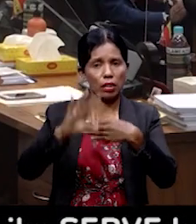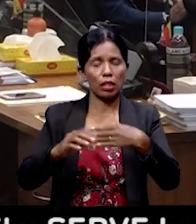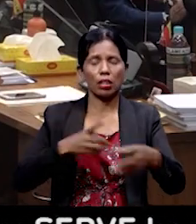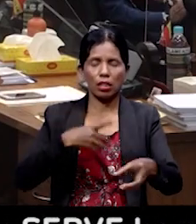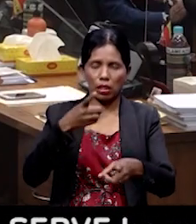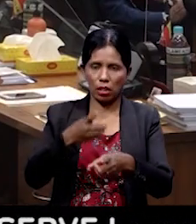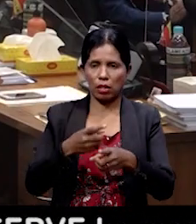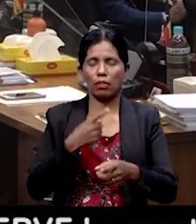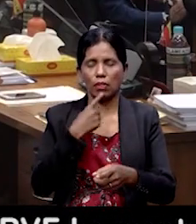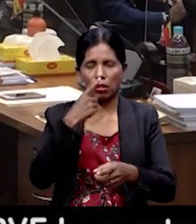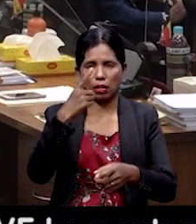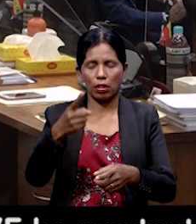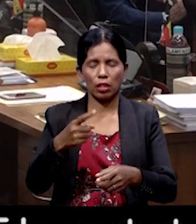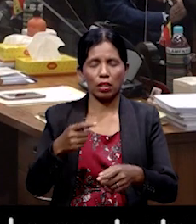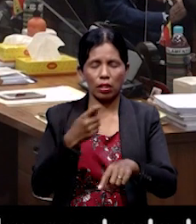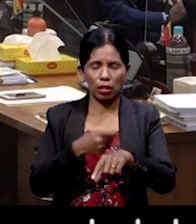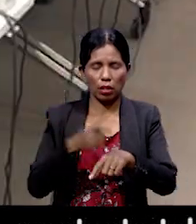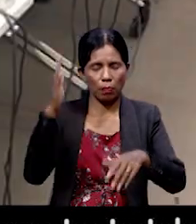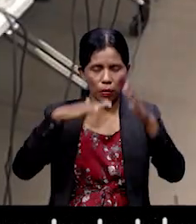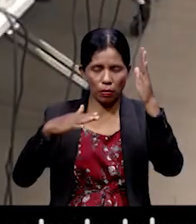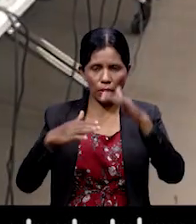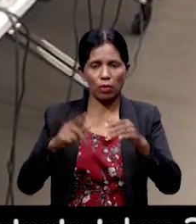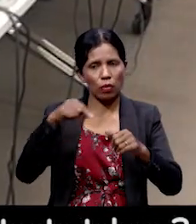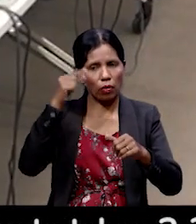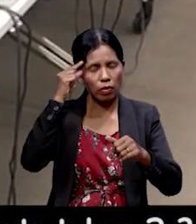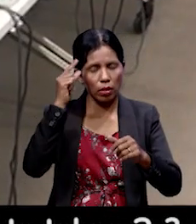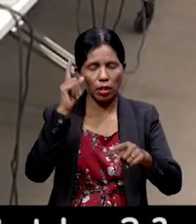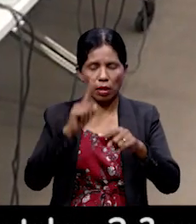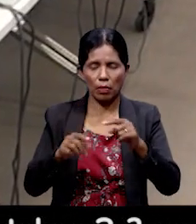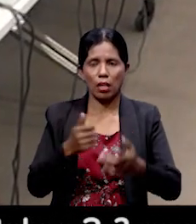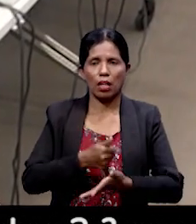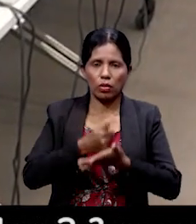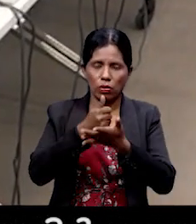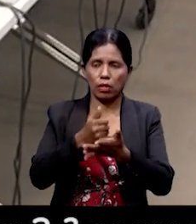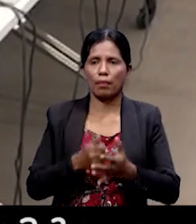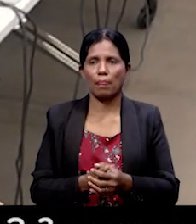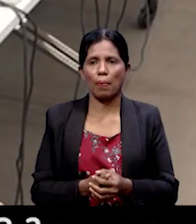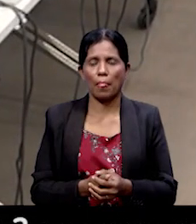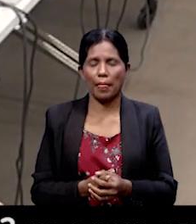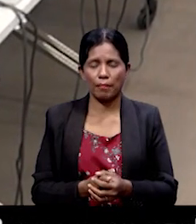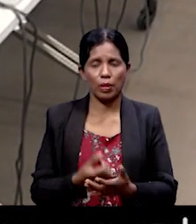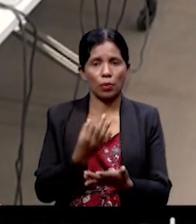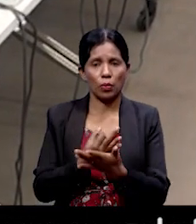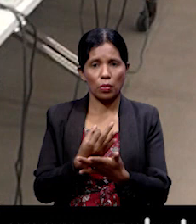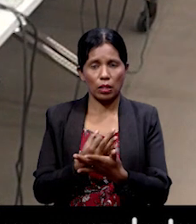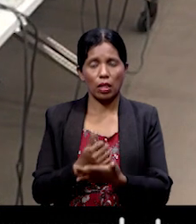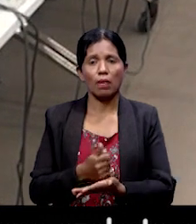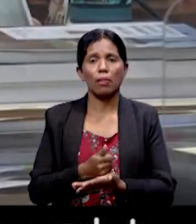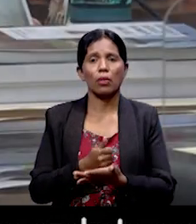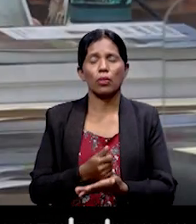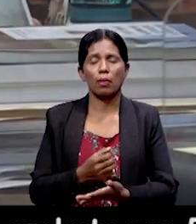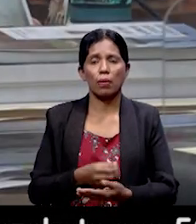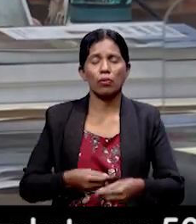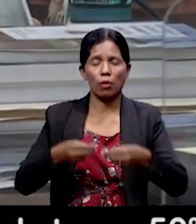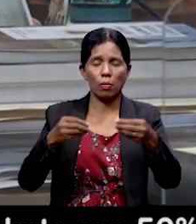considera situação ne hanesa problema dilematico ida nebe governo la bele resolve. Subsidio frontline. Ora, ida